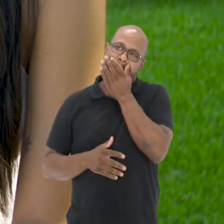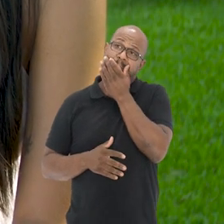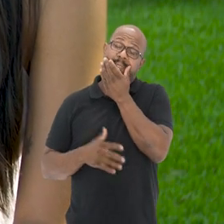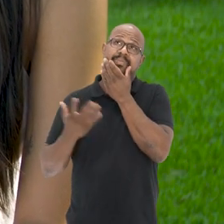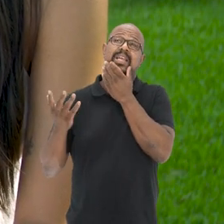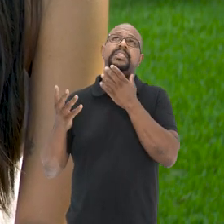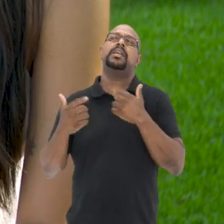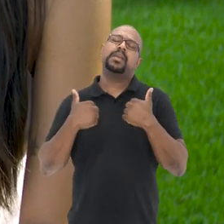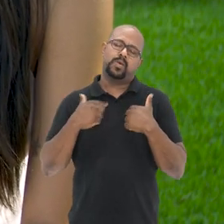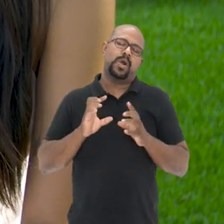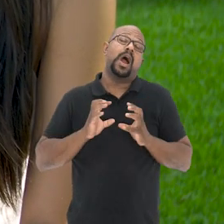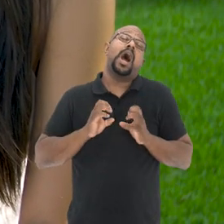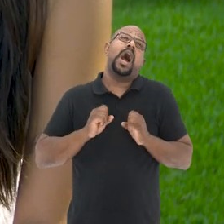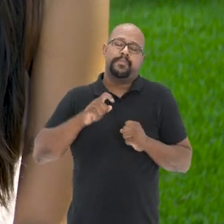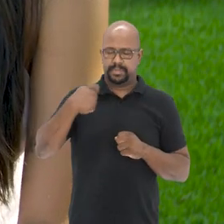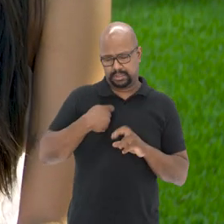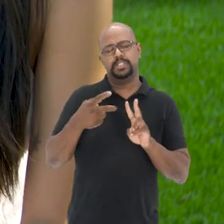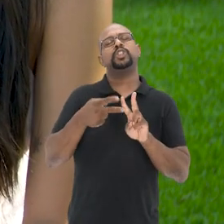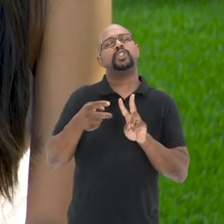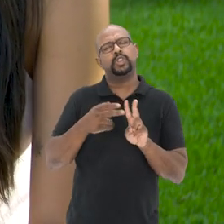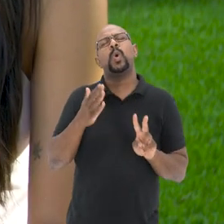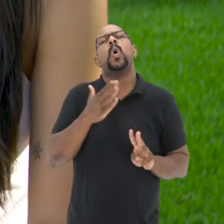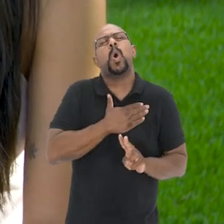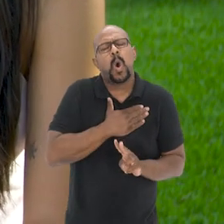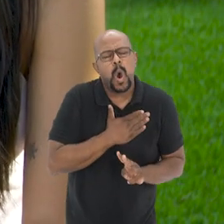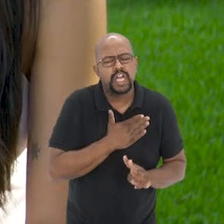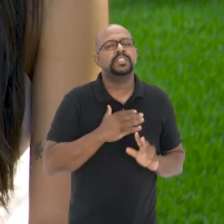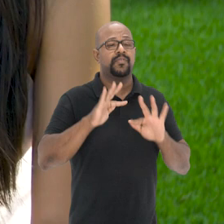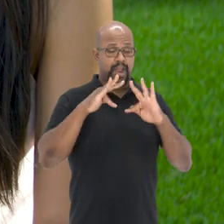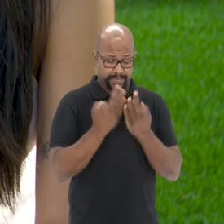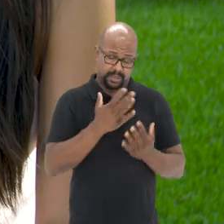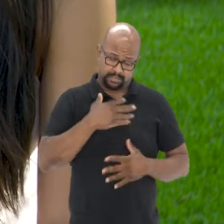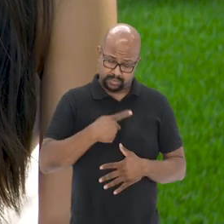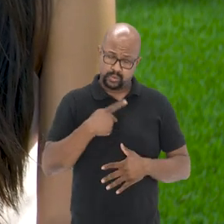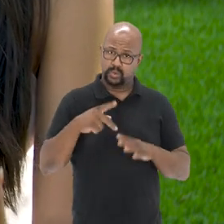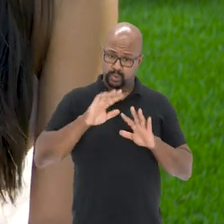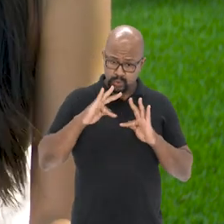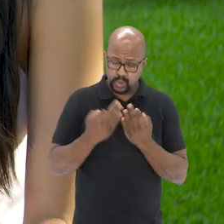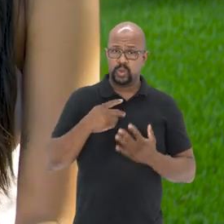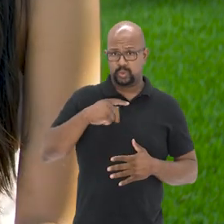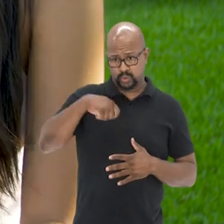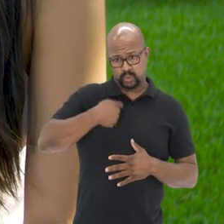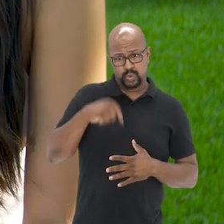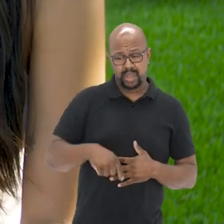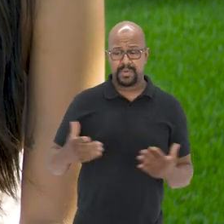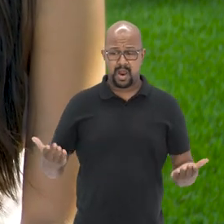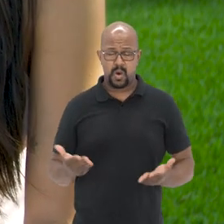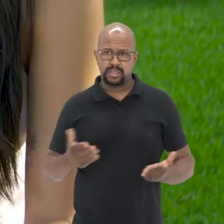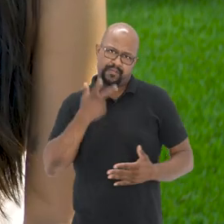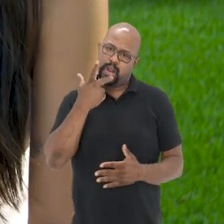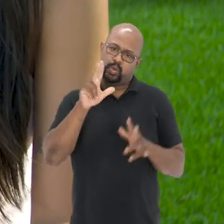Então, por mais que eu ame ser indígena, por mais que eu goste de assumir o que eu sou, Hoje em dia, com